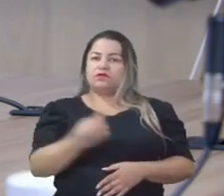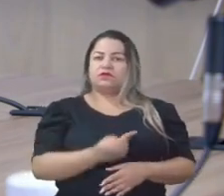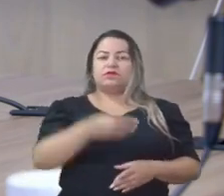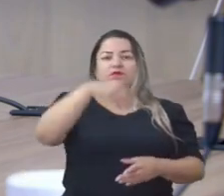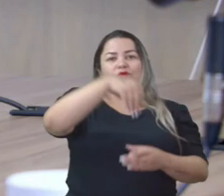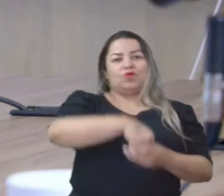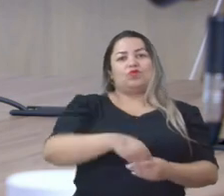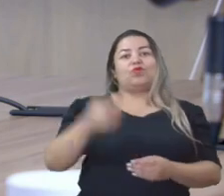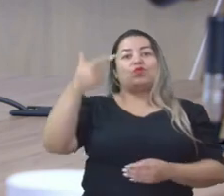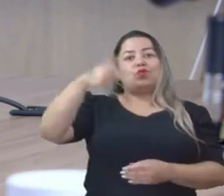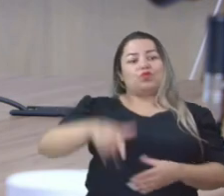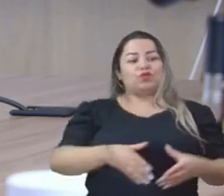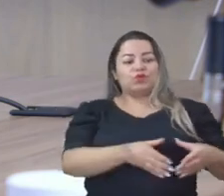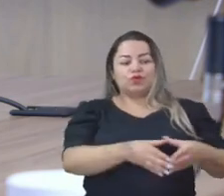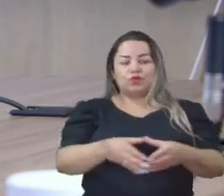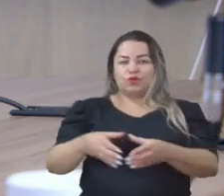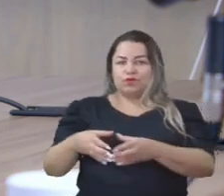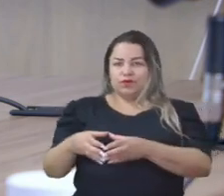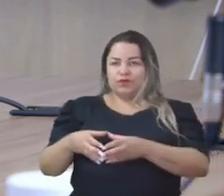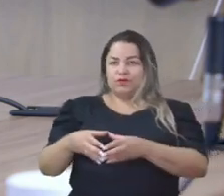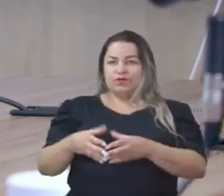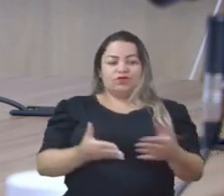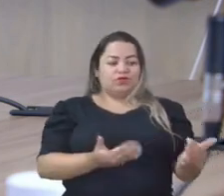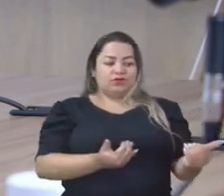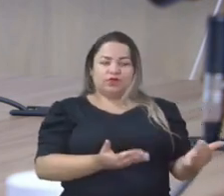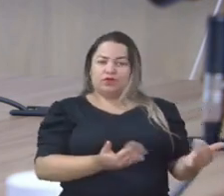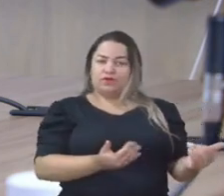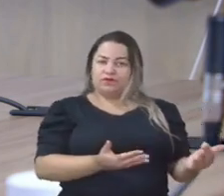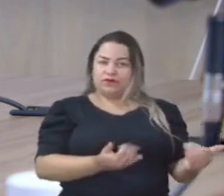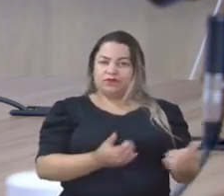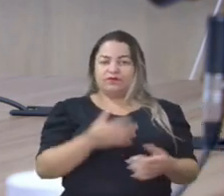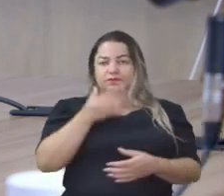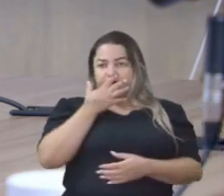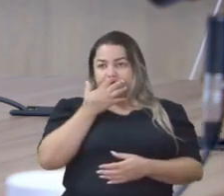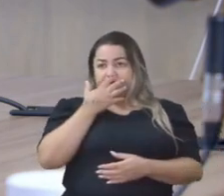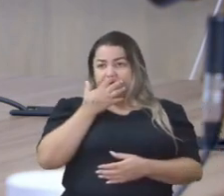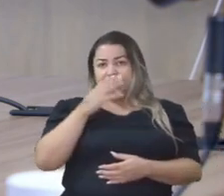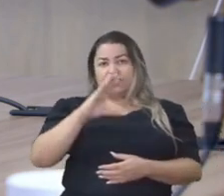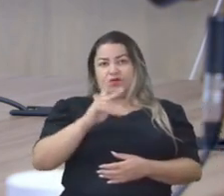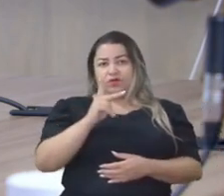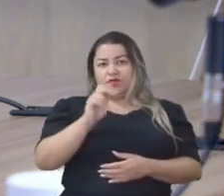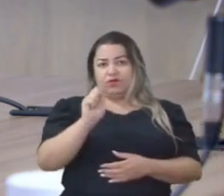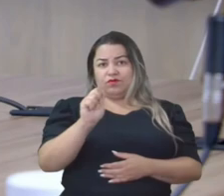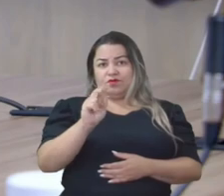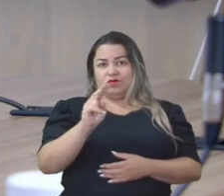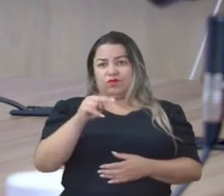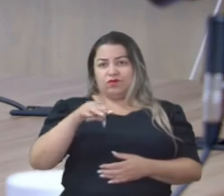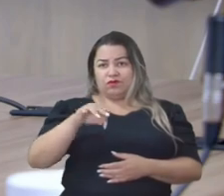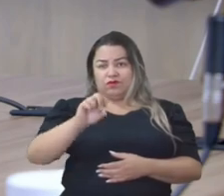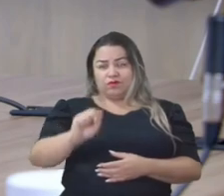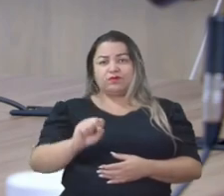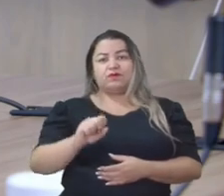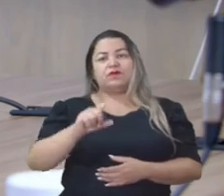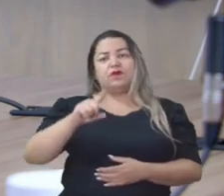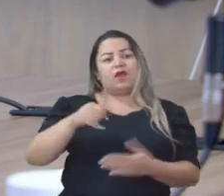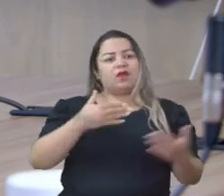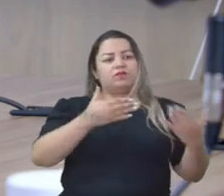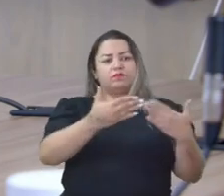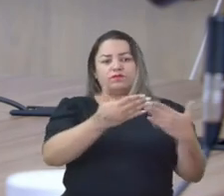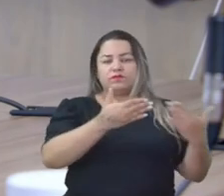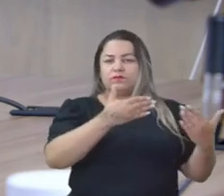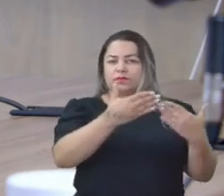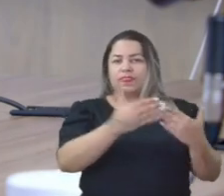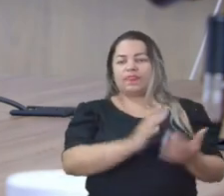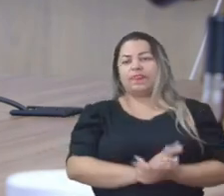de um outro grupo, no qual são os grupos de jovens. E os Chavantes, eles são, às vezes, muito comparados,